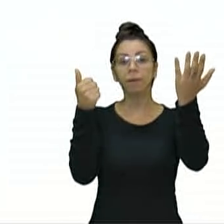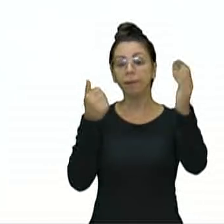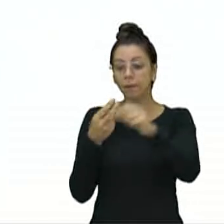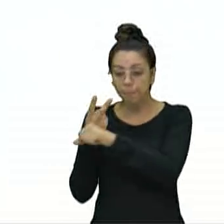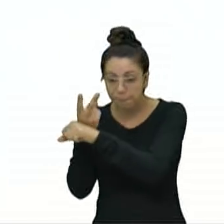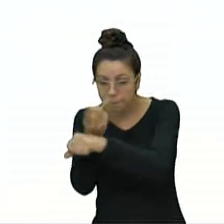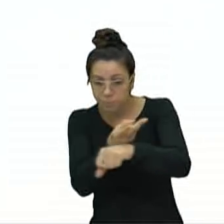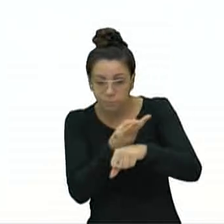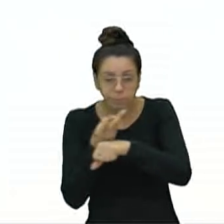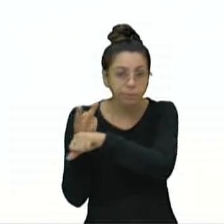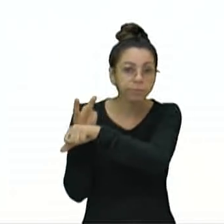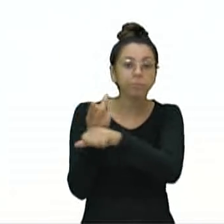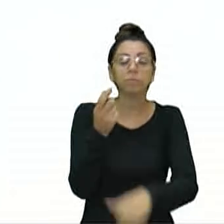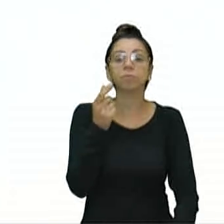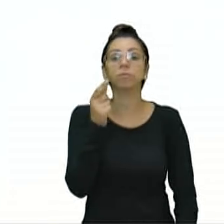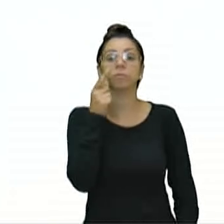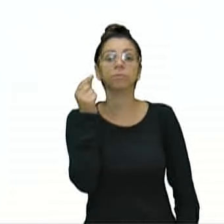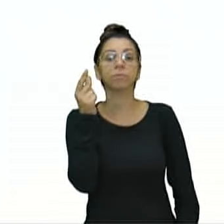por gatos e